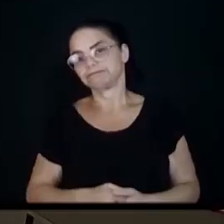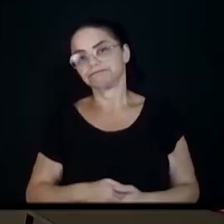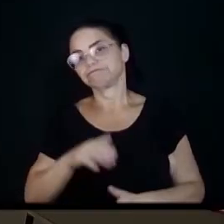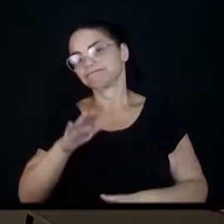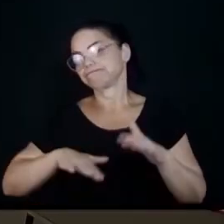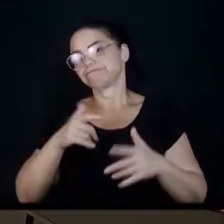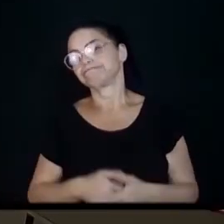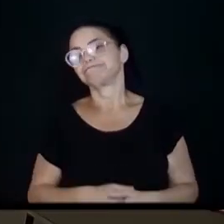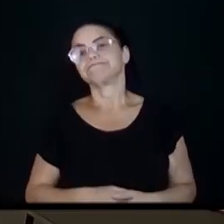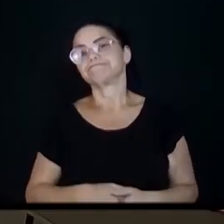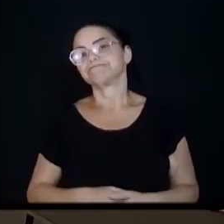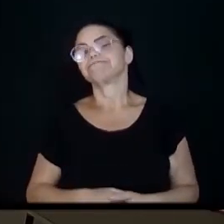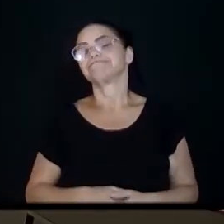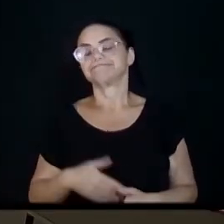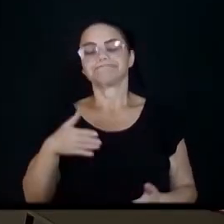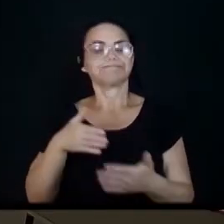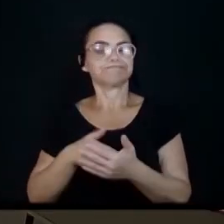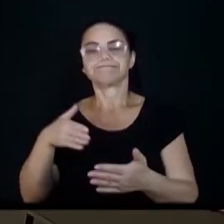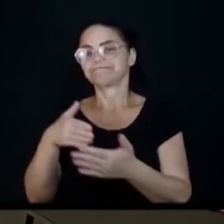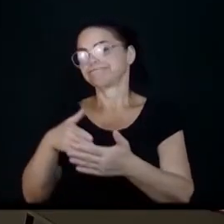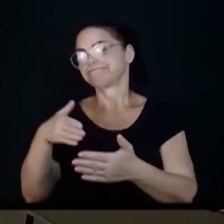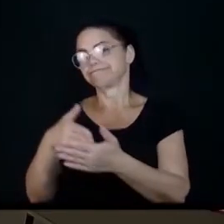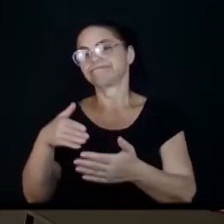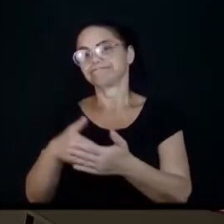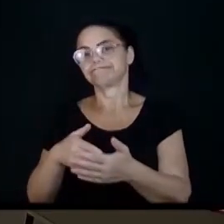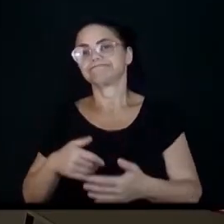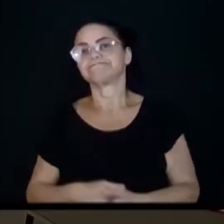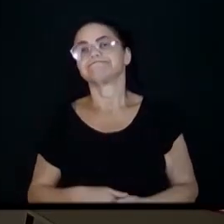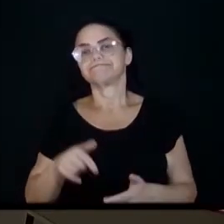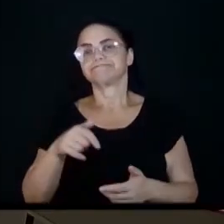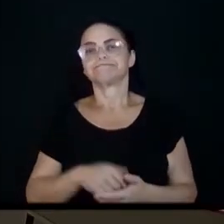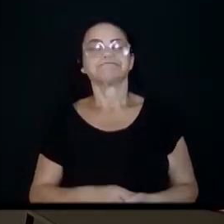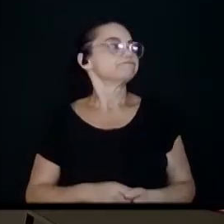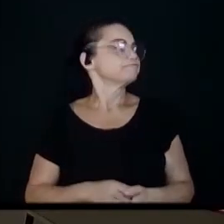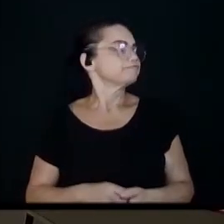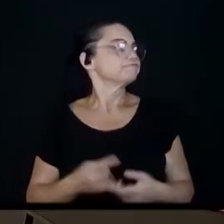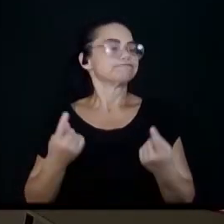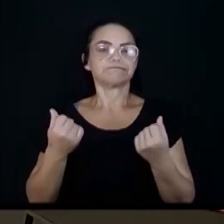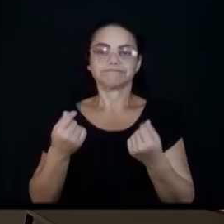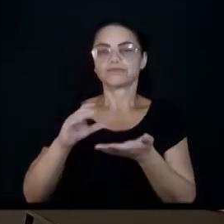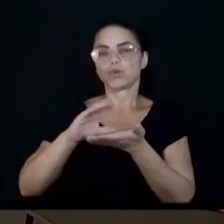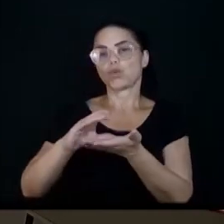pouco limitado por essas questões financeiras mesmo, né?